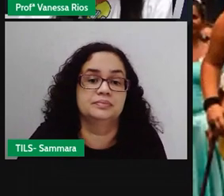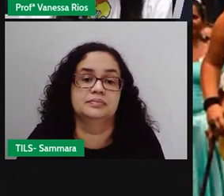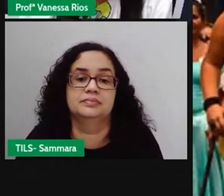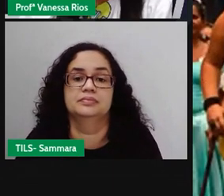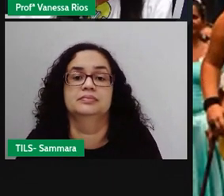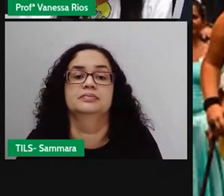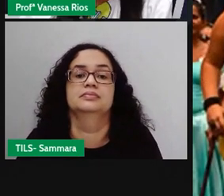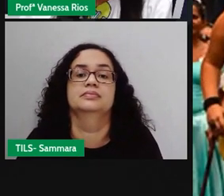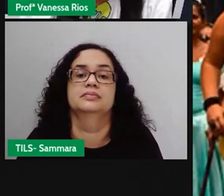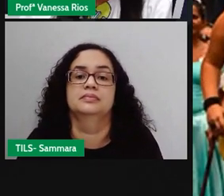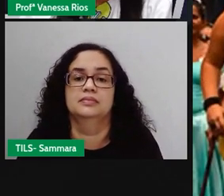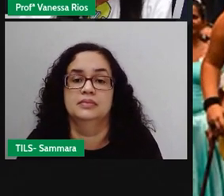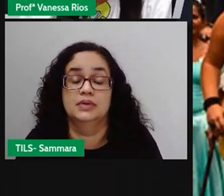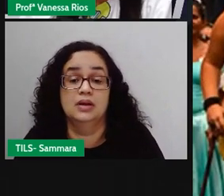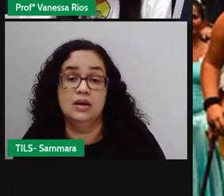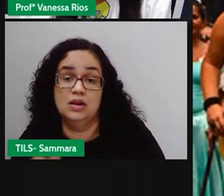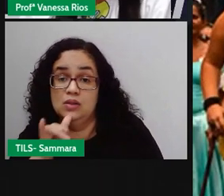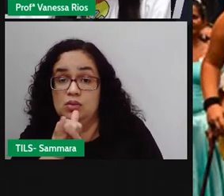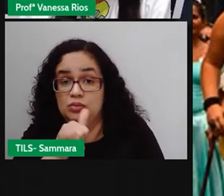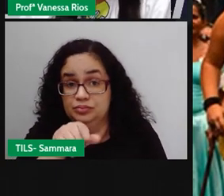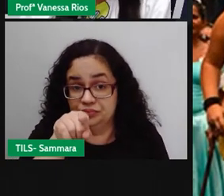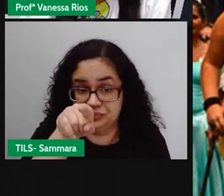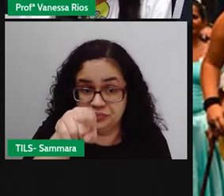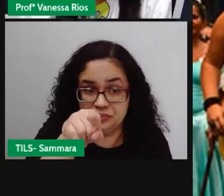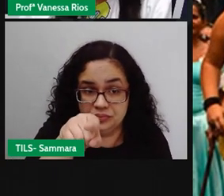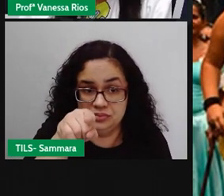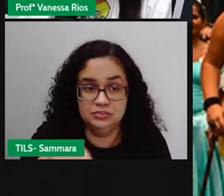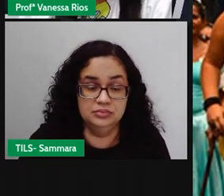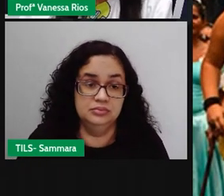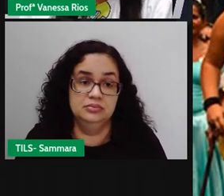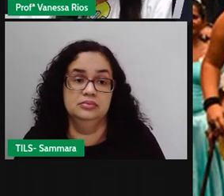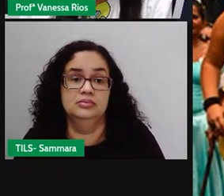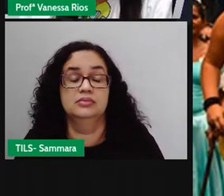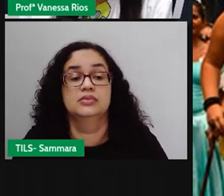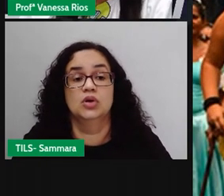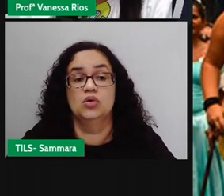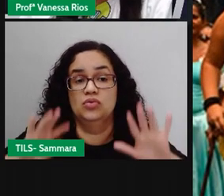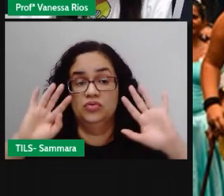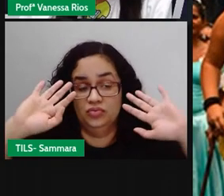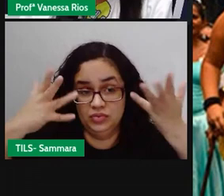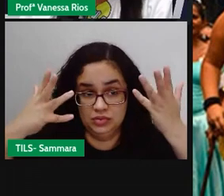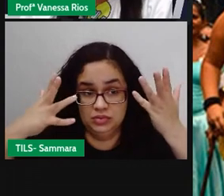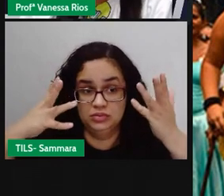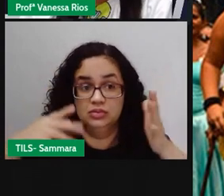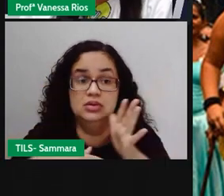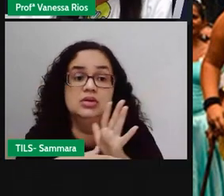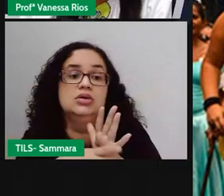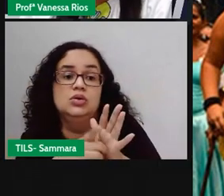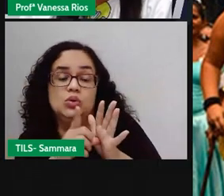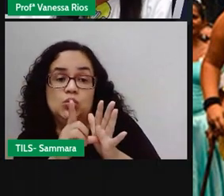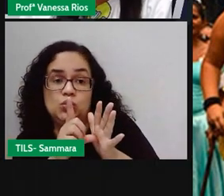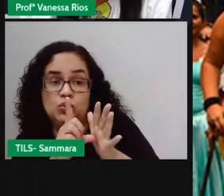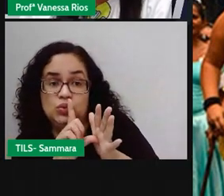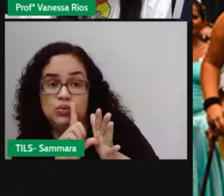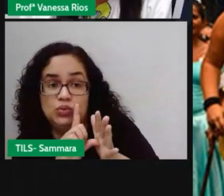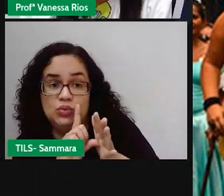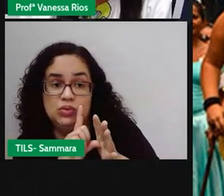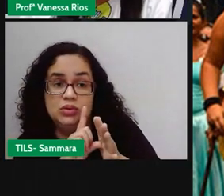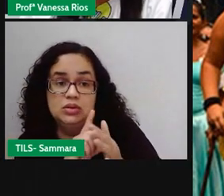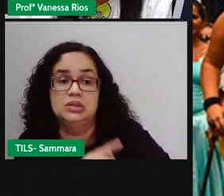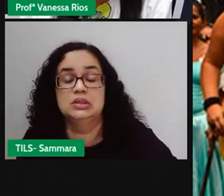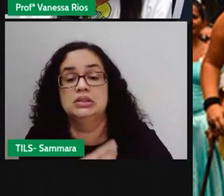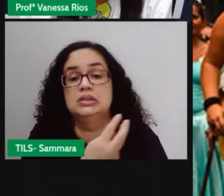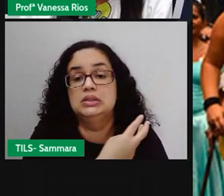imaterial. O Bando Anunciador, que é uma festa que antecede as comemorações aí da padroeira